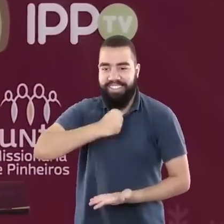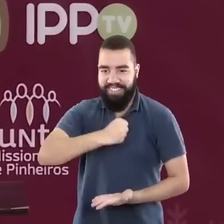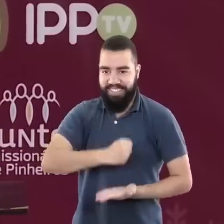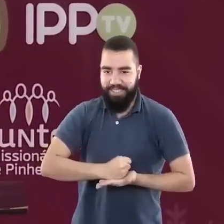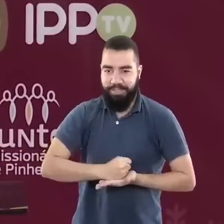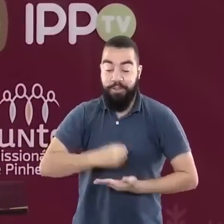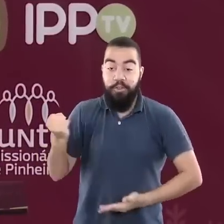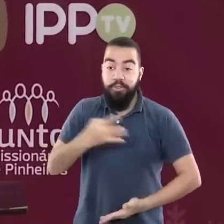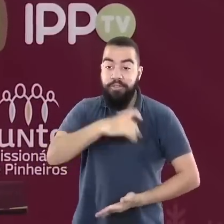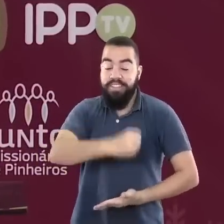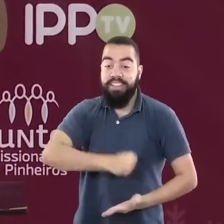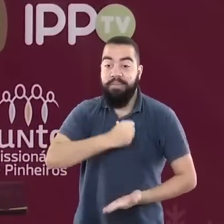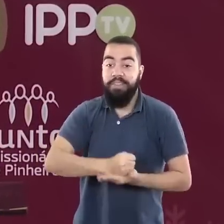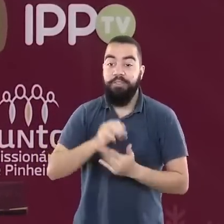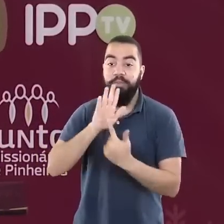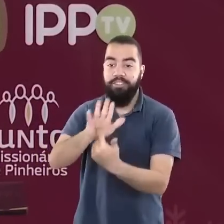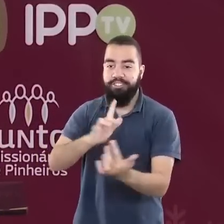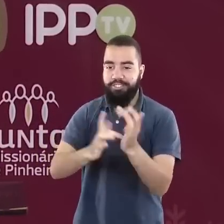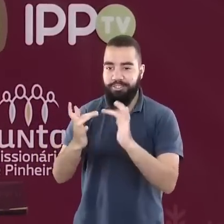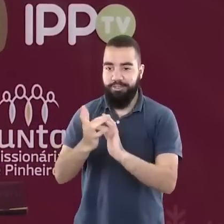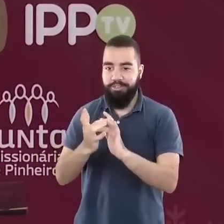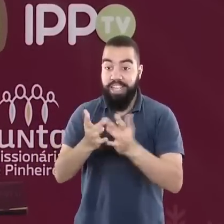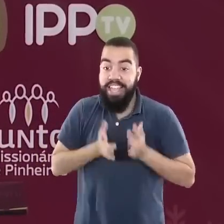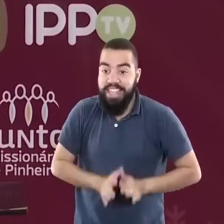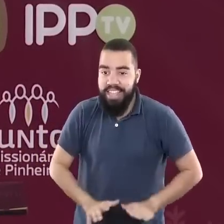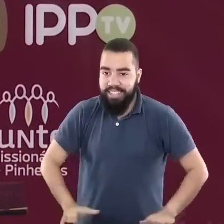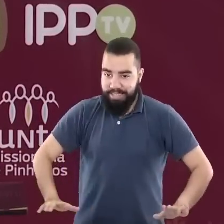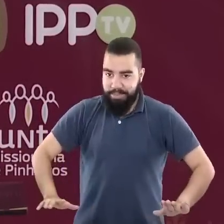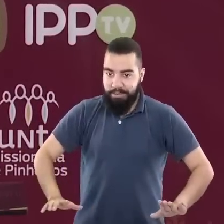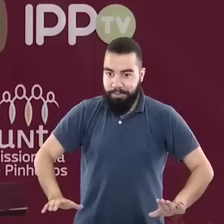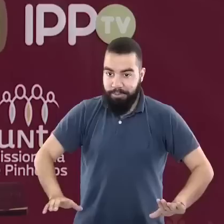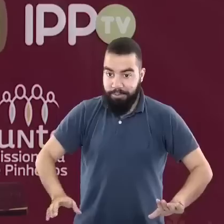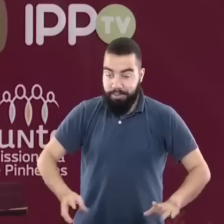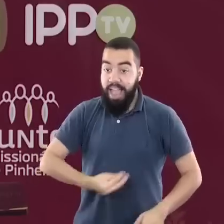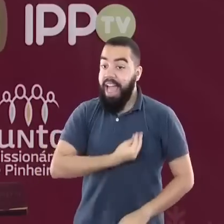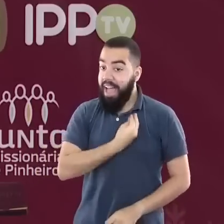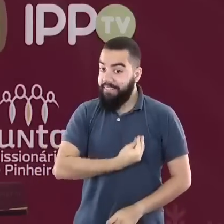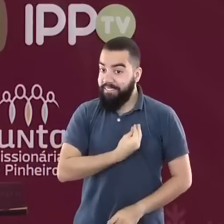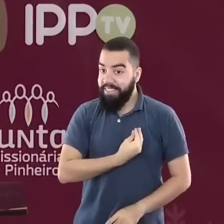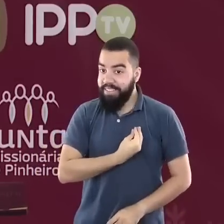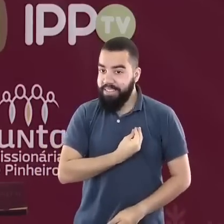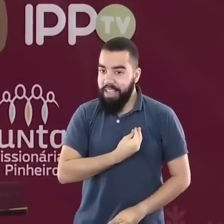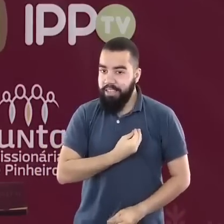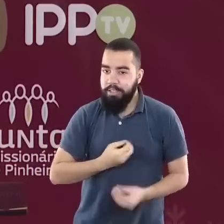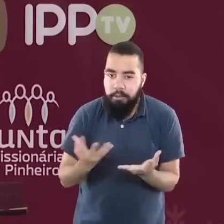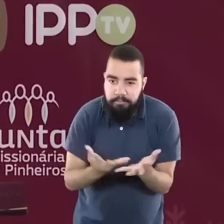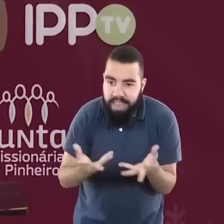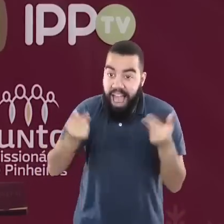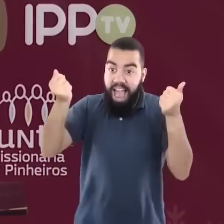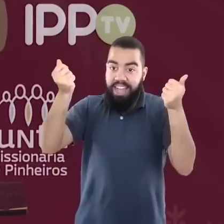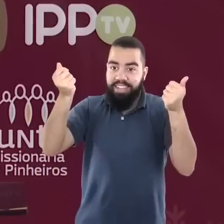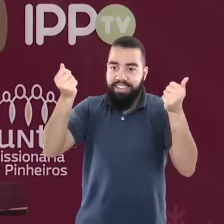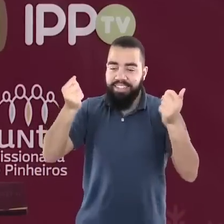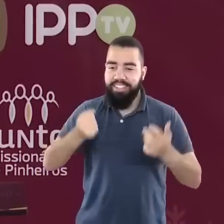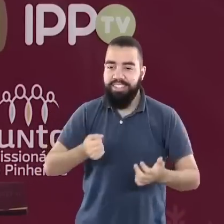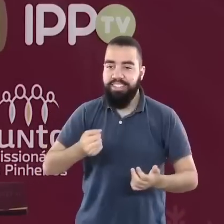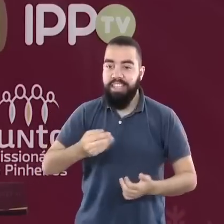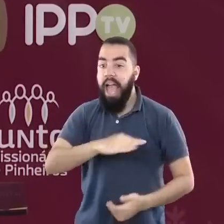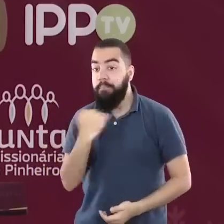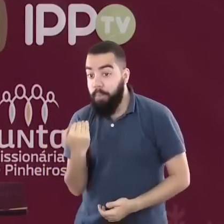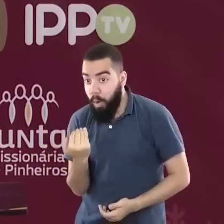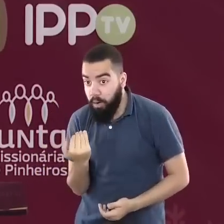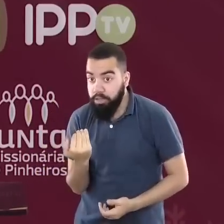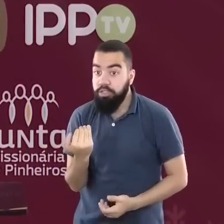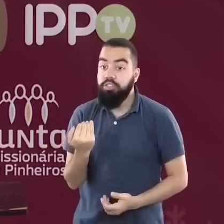seu nascimento sua vida seus milagres sua